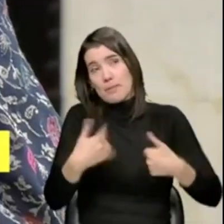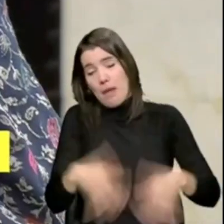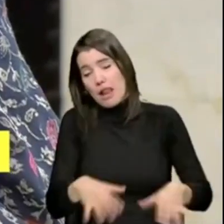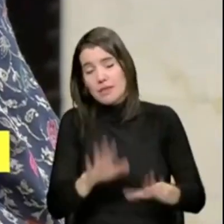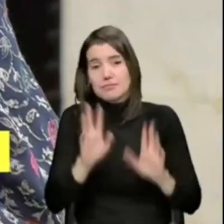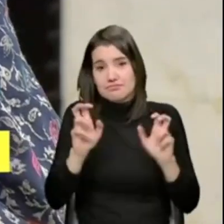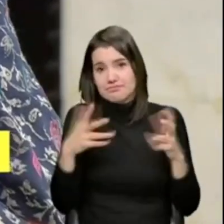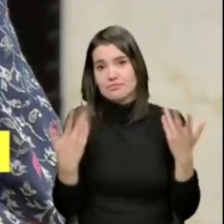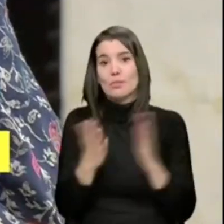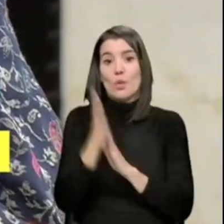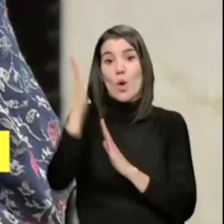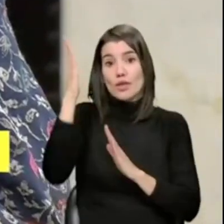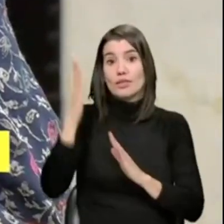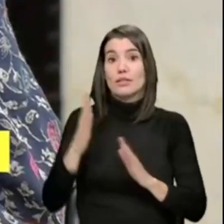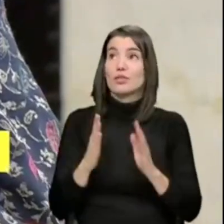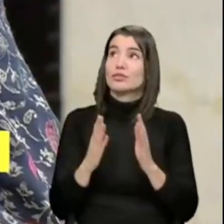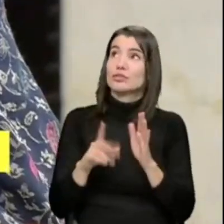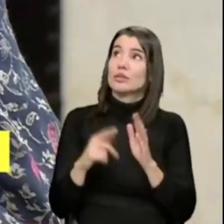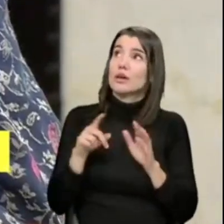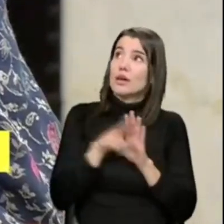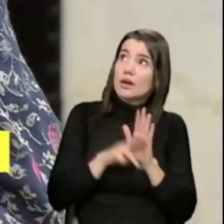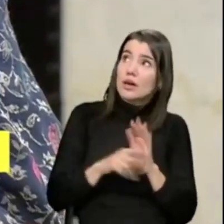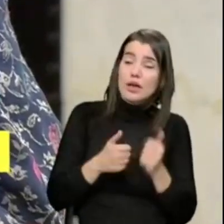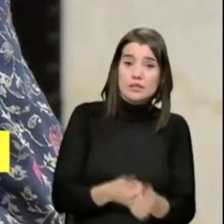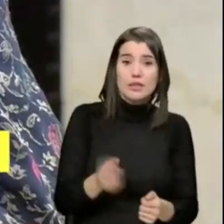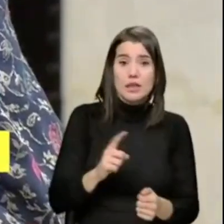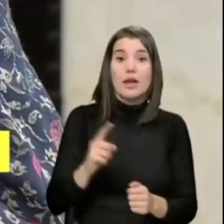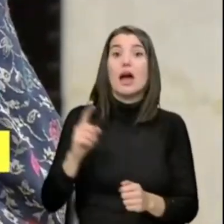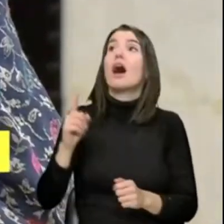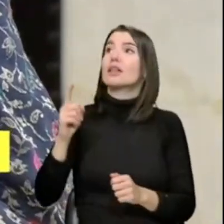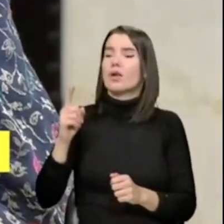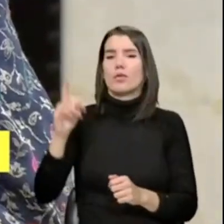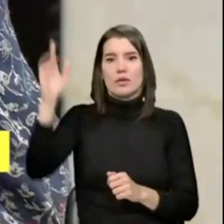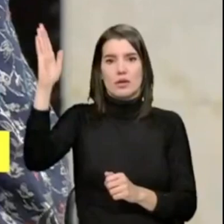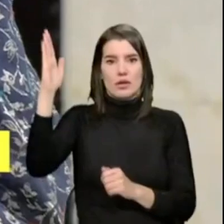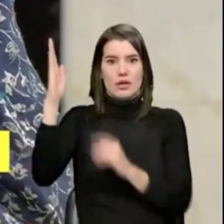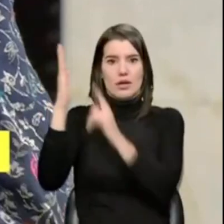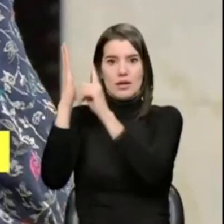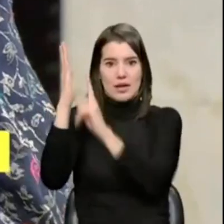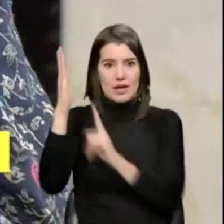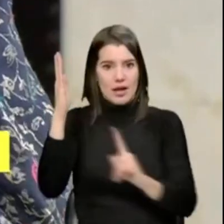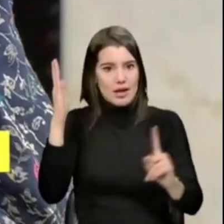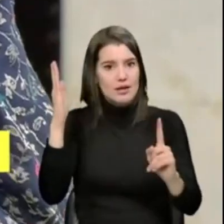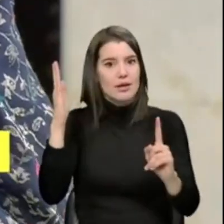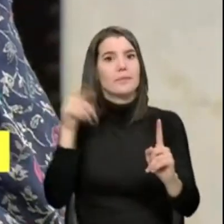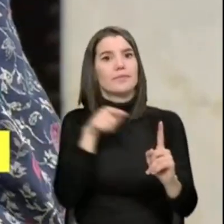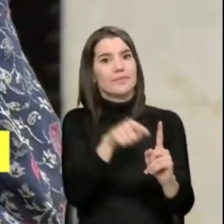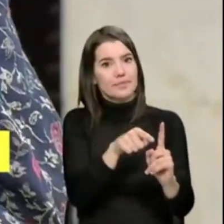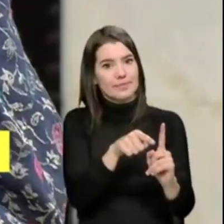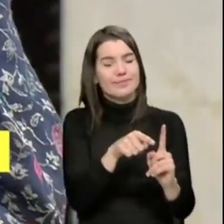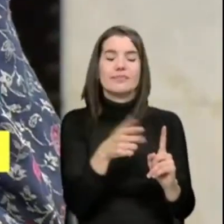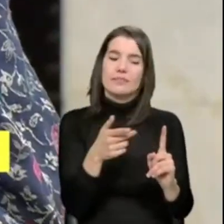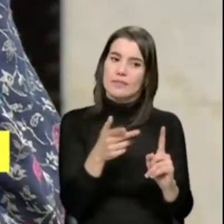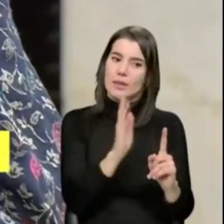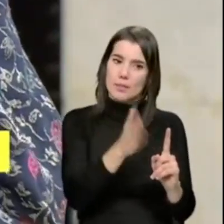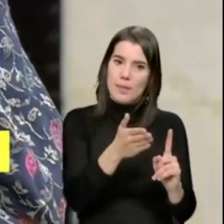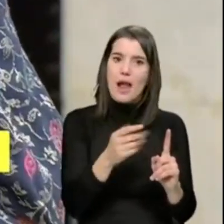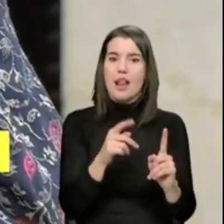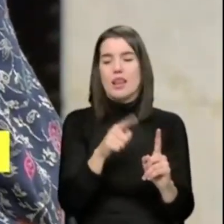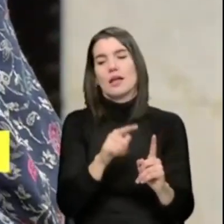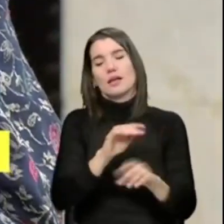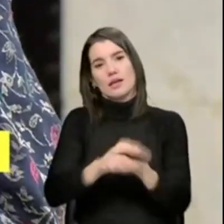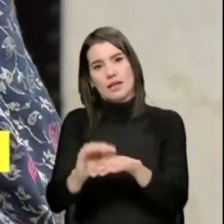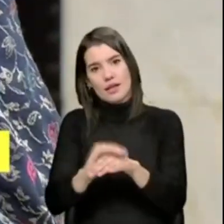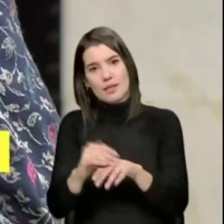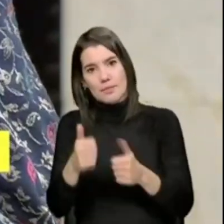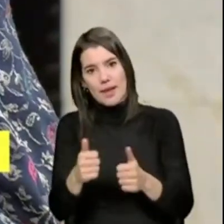as leis de Deus. Deus, por si só, vem à Terra para corrigir e para dar mimo a quem cumpre. Portanto, essas diferentes